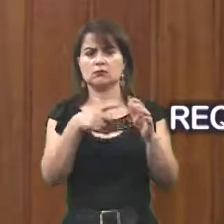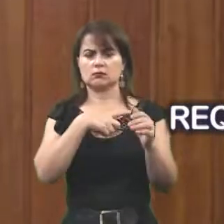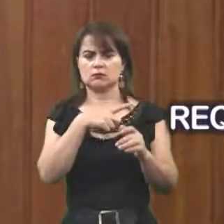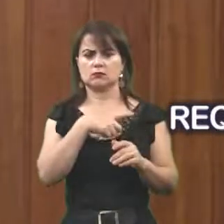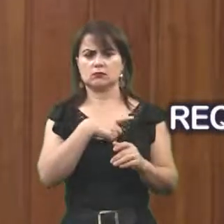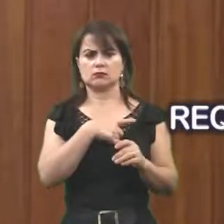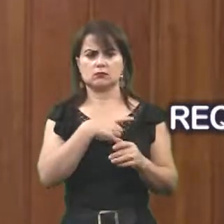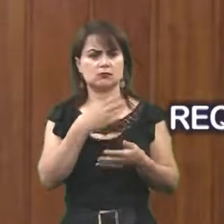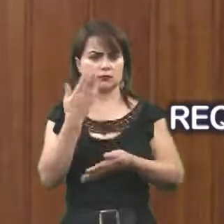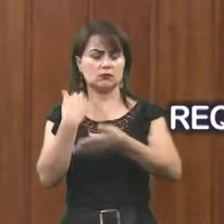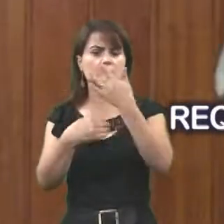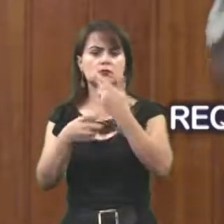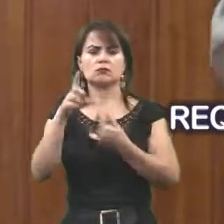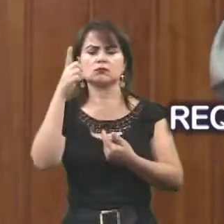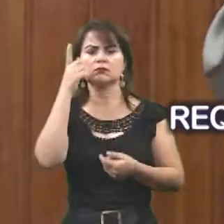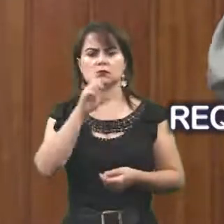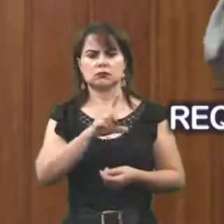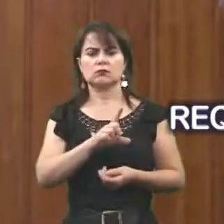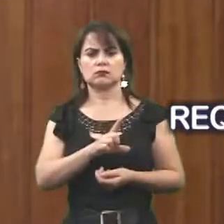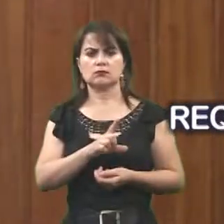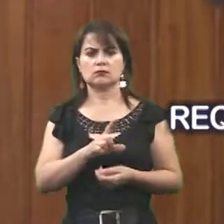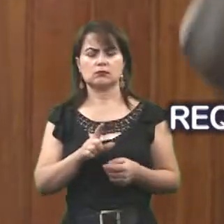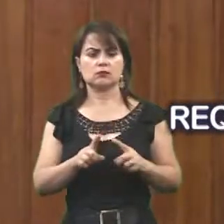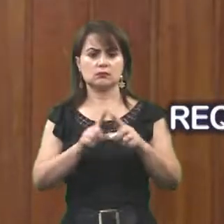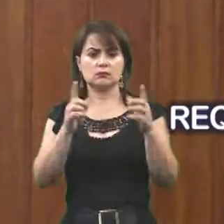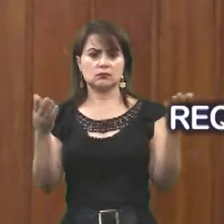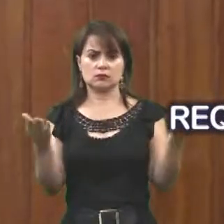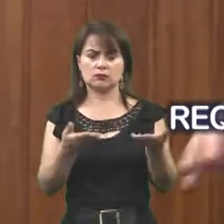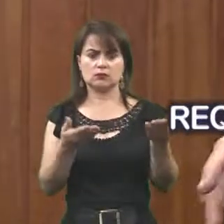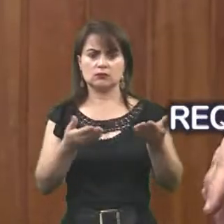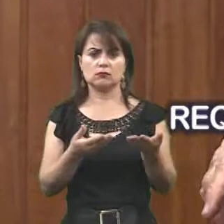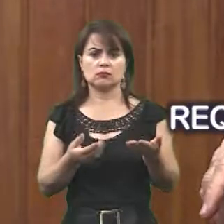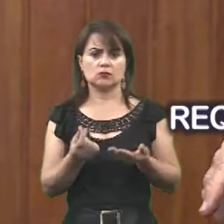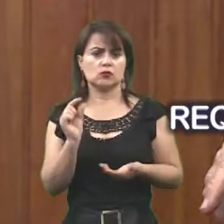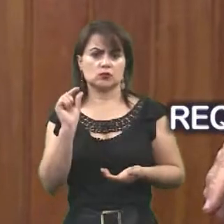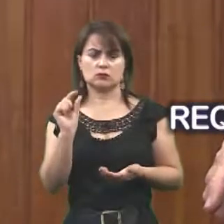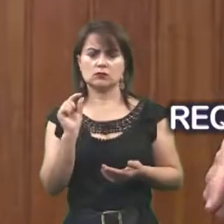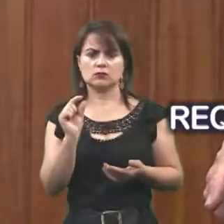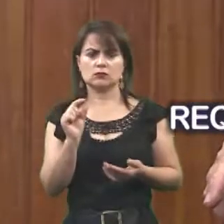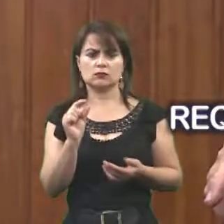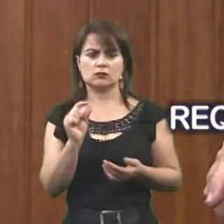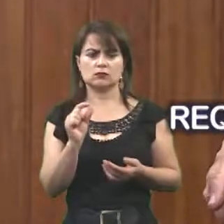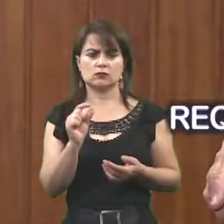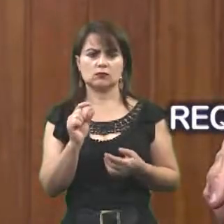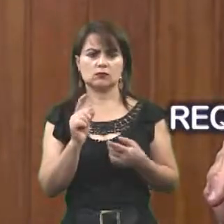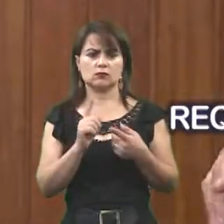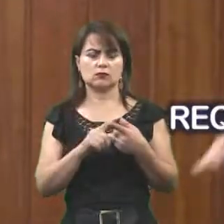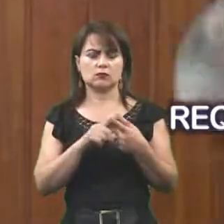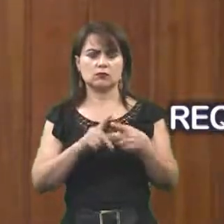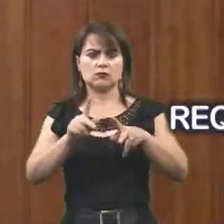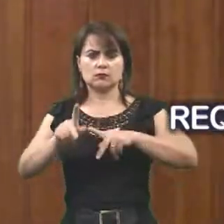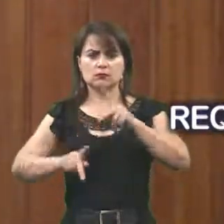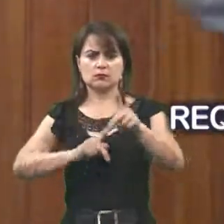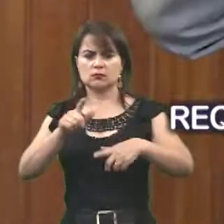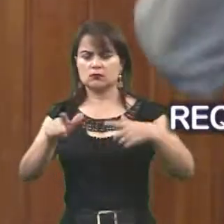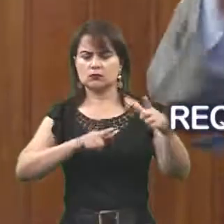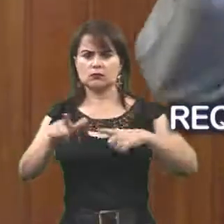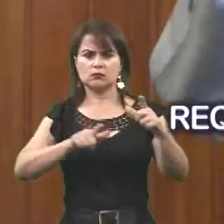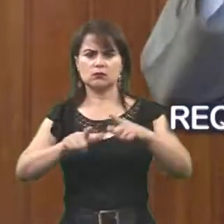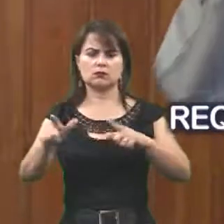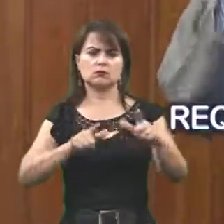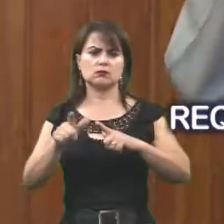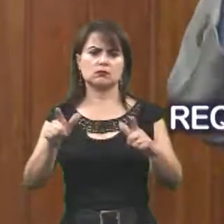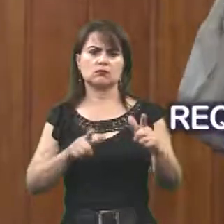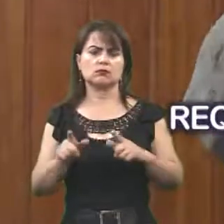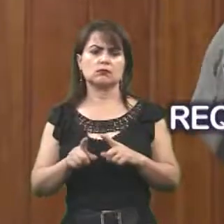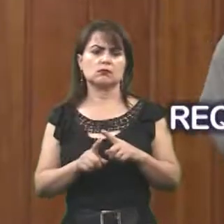um esporte e se ter horas de lazer do que hoje atualmente, principalmente com essa vida desregrada que se tem, de